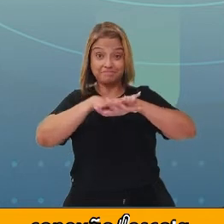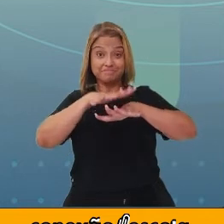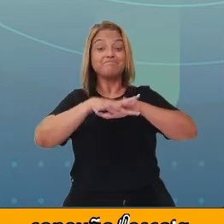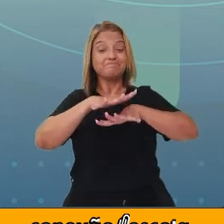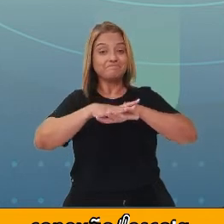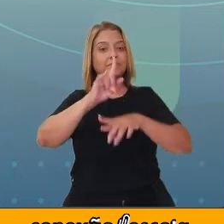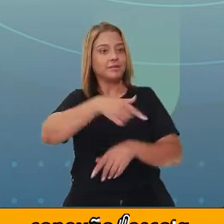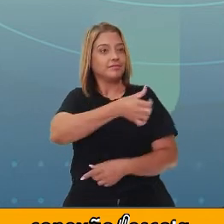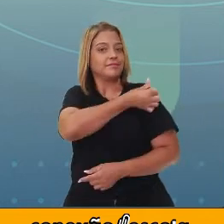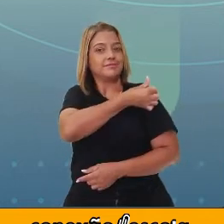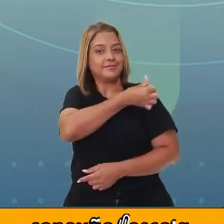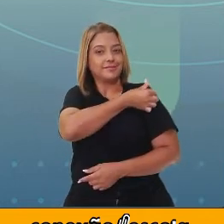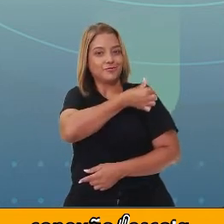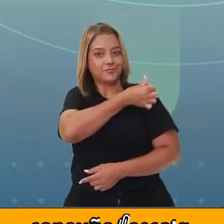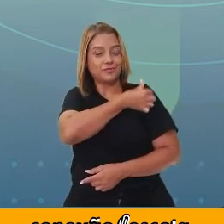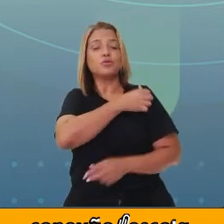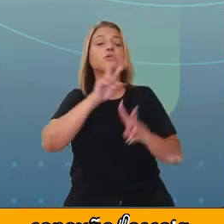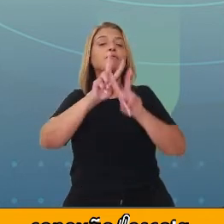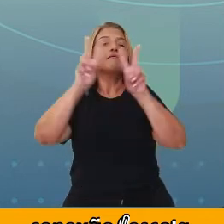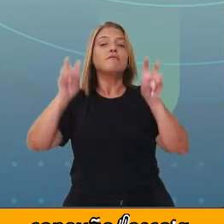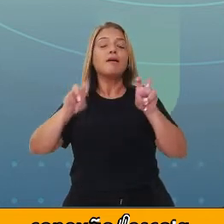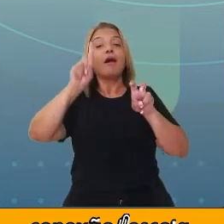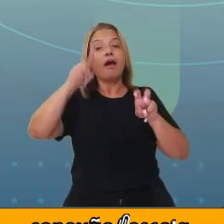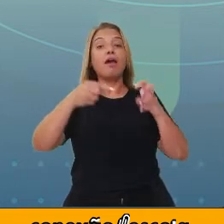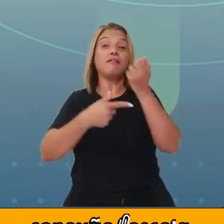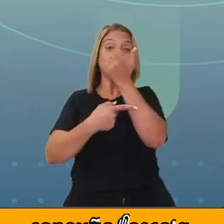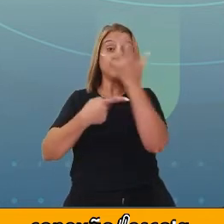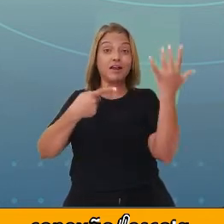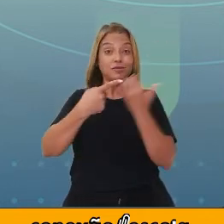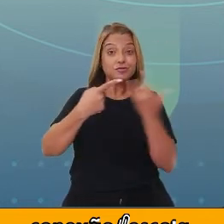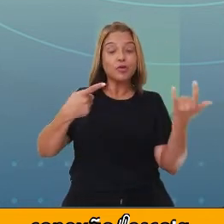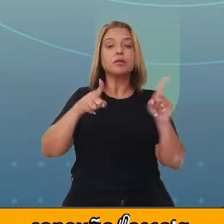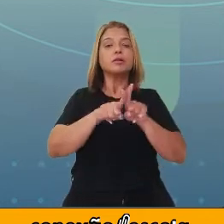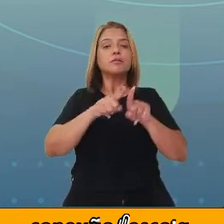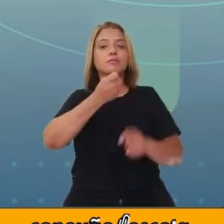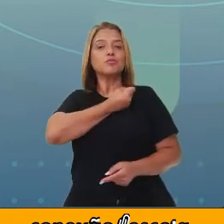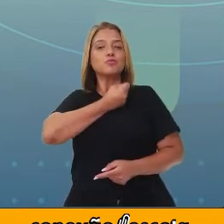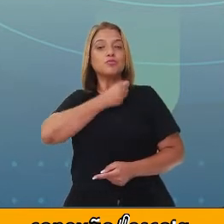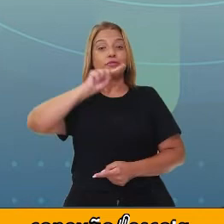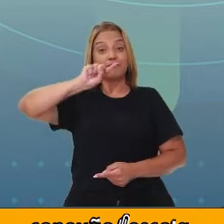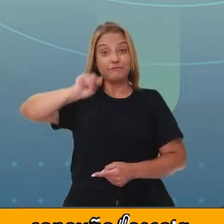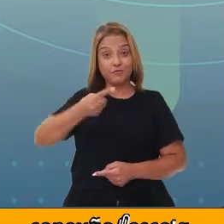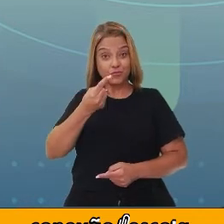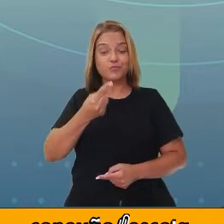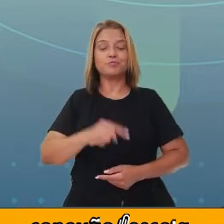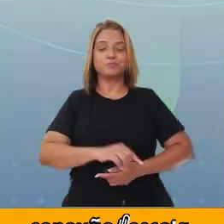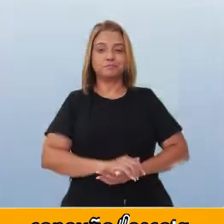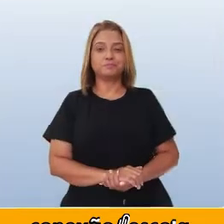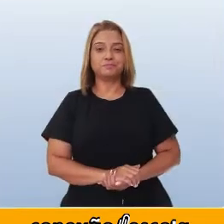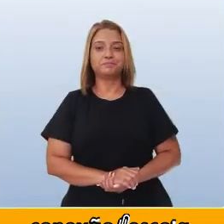para o sexto ano sobre frações e decimais.